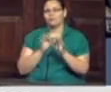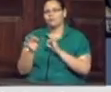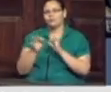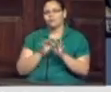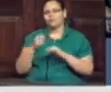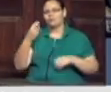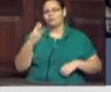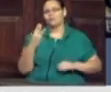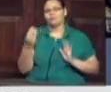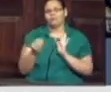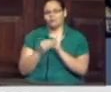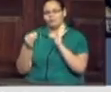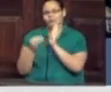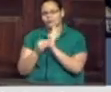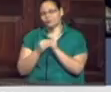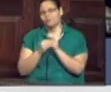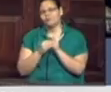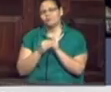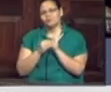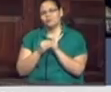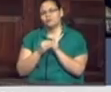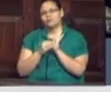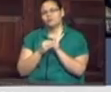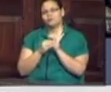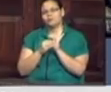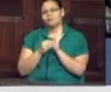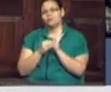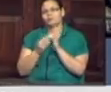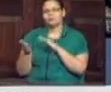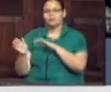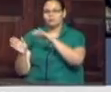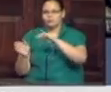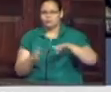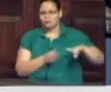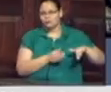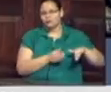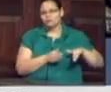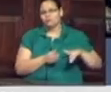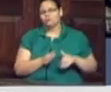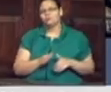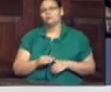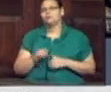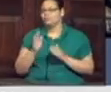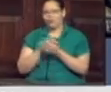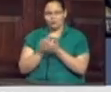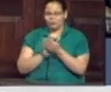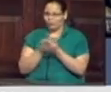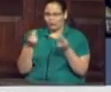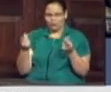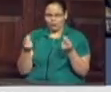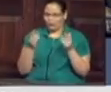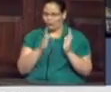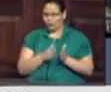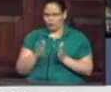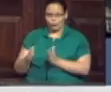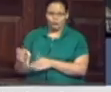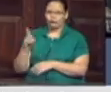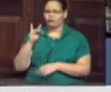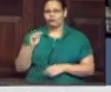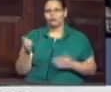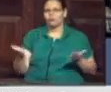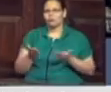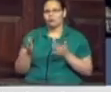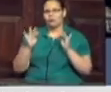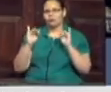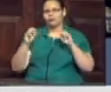recebeu 3 emendas e sai de pauta e retorna às comissões técnicas. Nada mais havendo a tratar na ordem do dia, passa-se